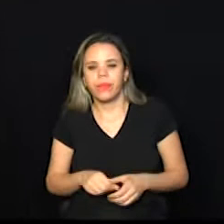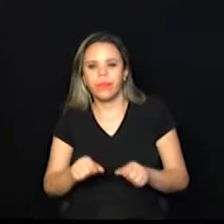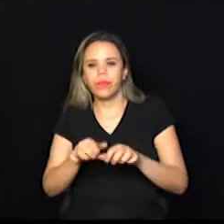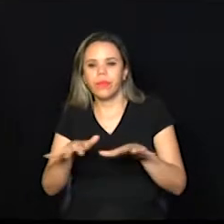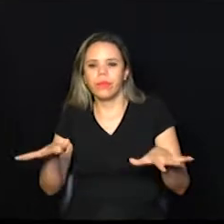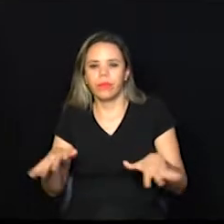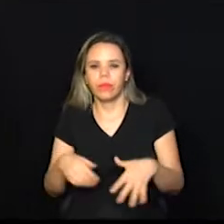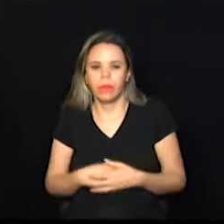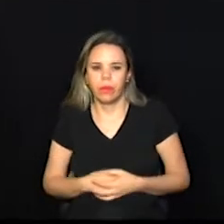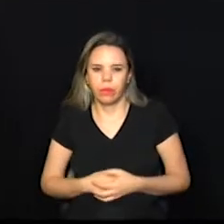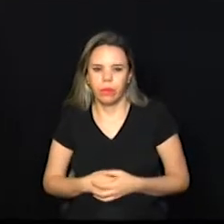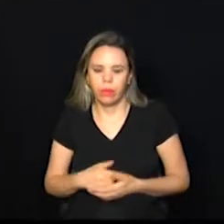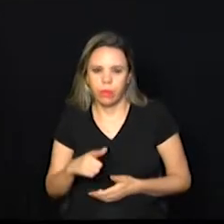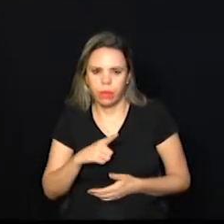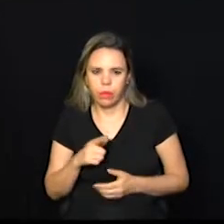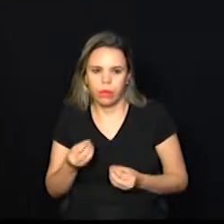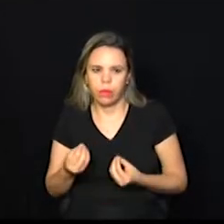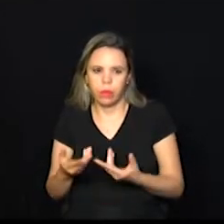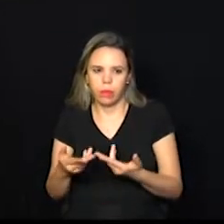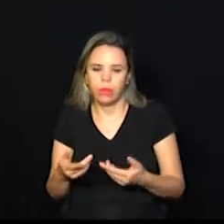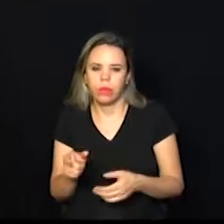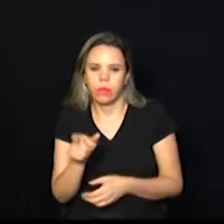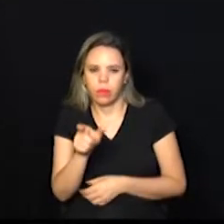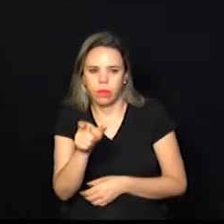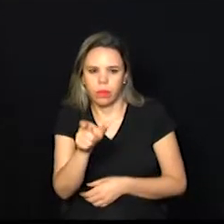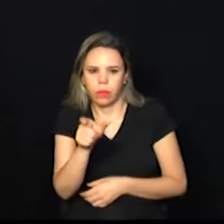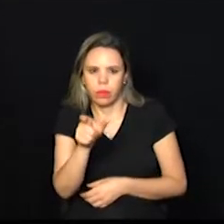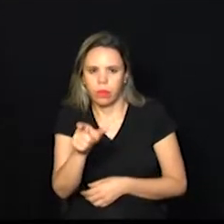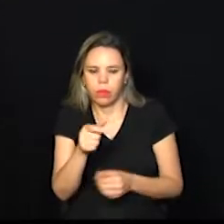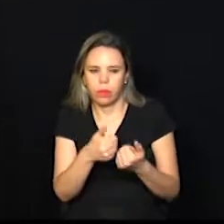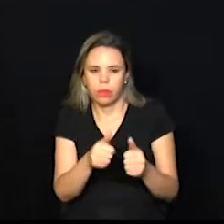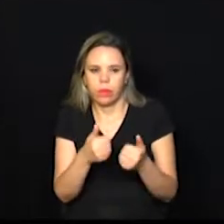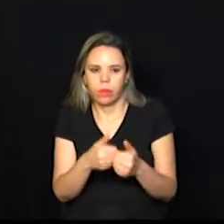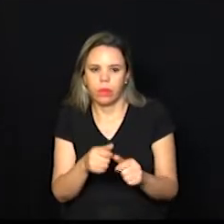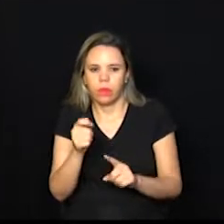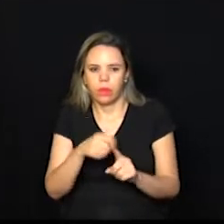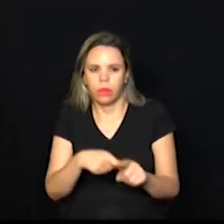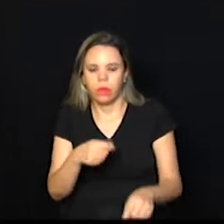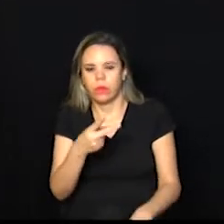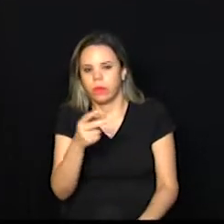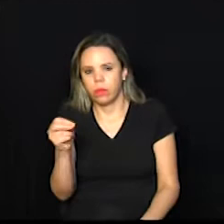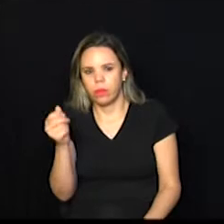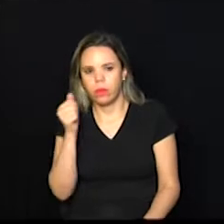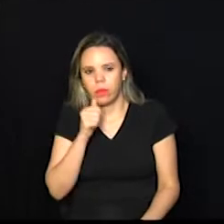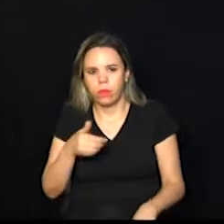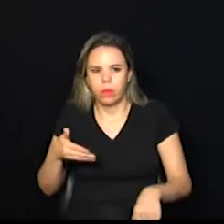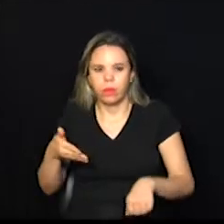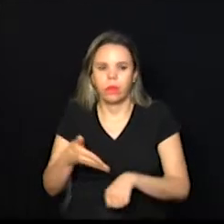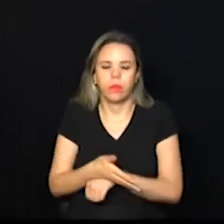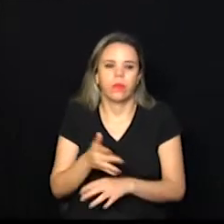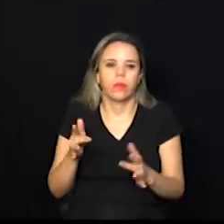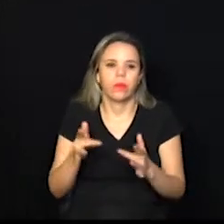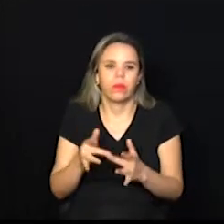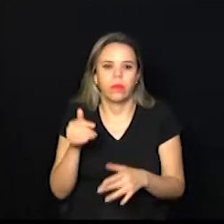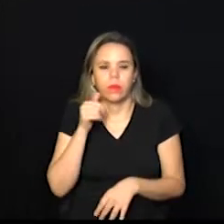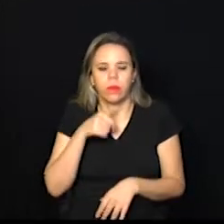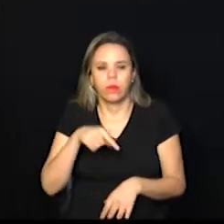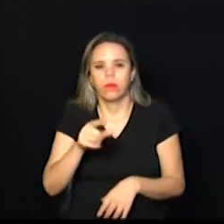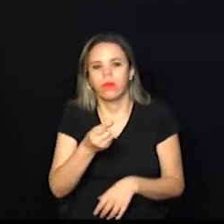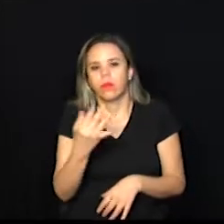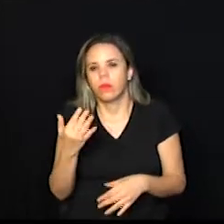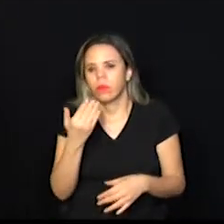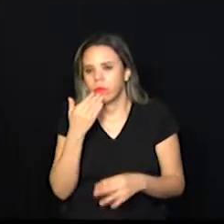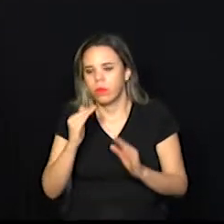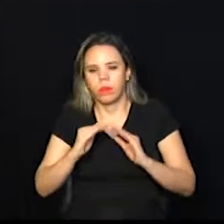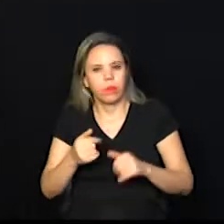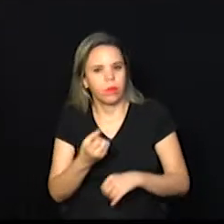Distribuição. A gente tem fornecimento do passe mensal, em média são 20 passes para a mulher ter acesso. Isso é para que nós temos uma demanda, tá? Também não